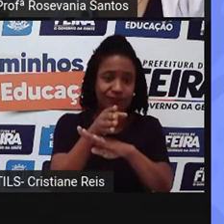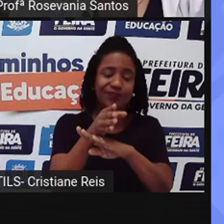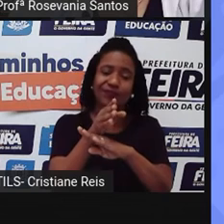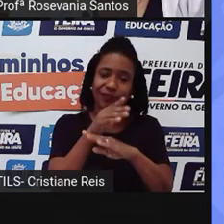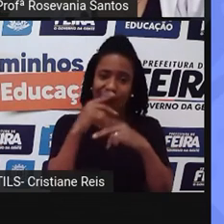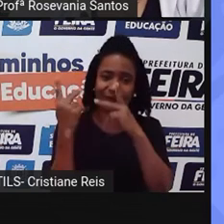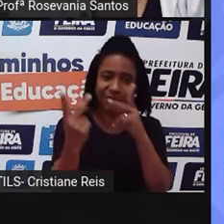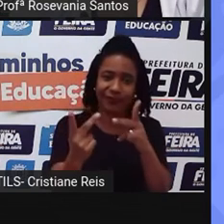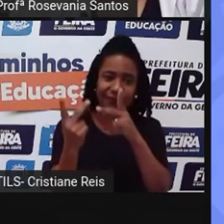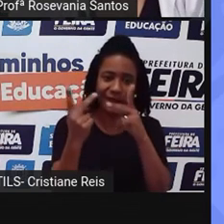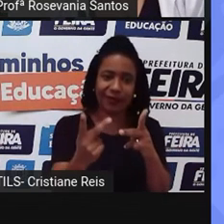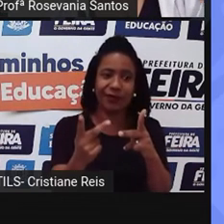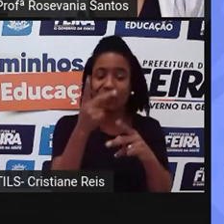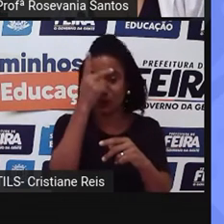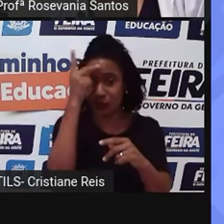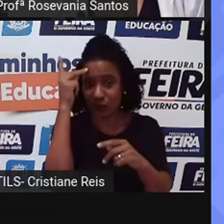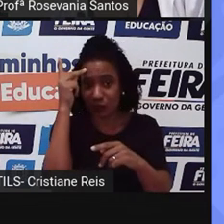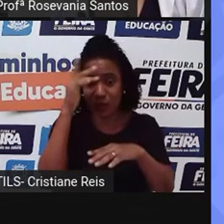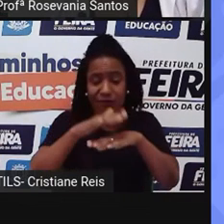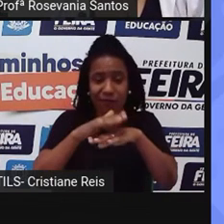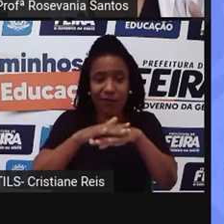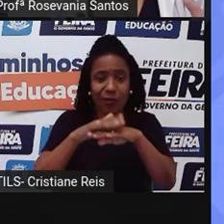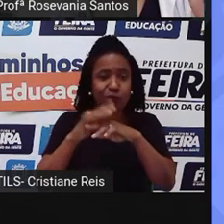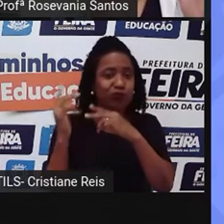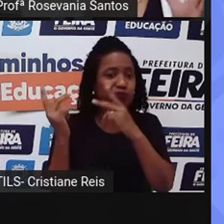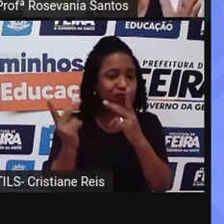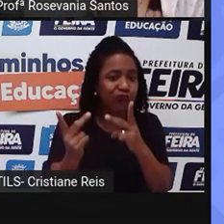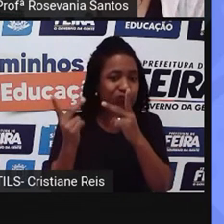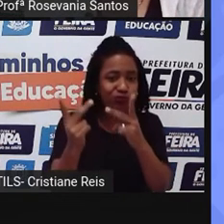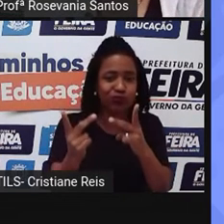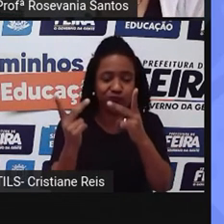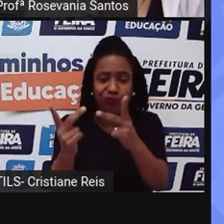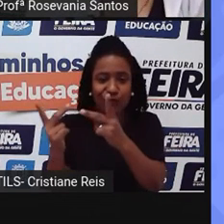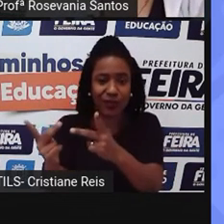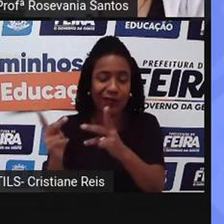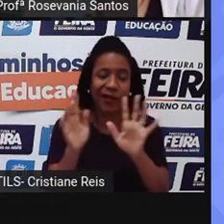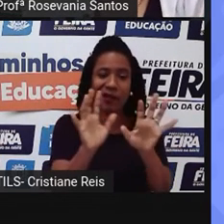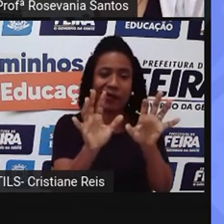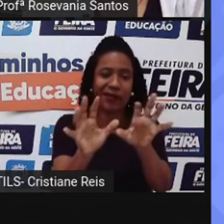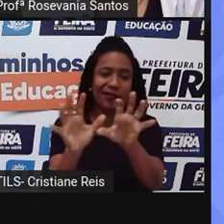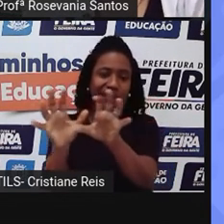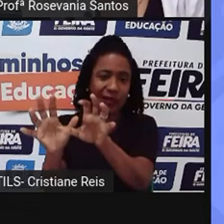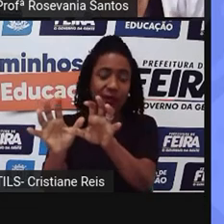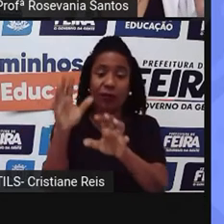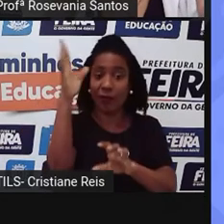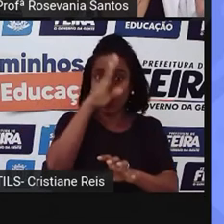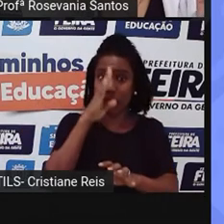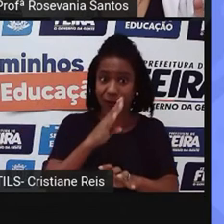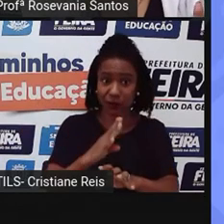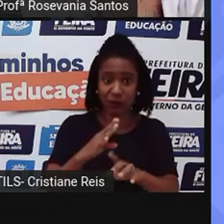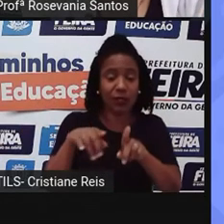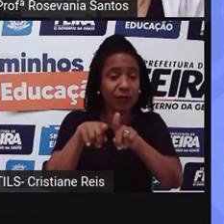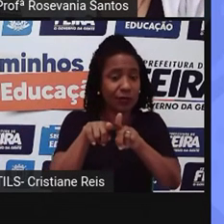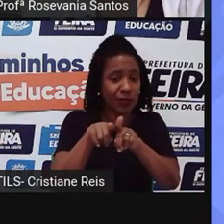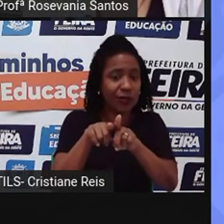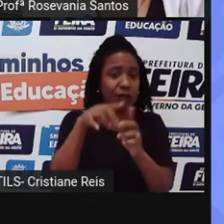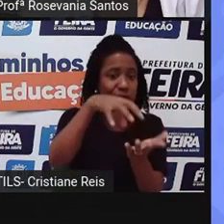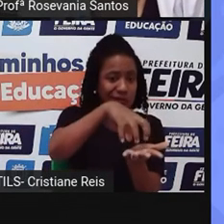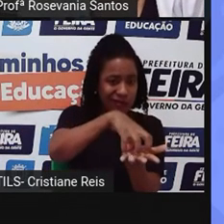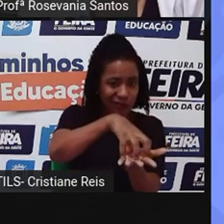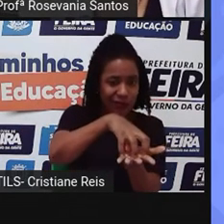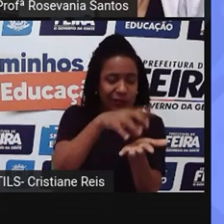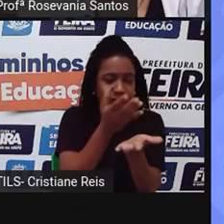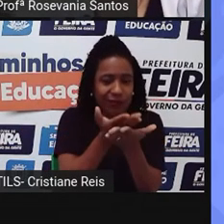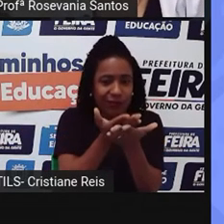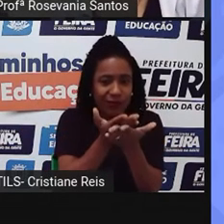com menor atuação do homem. E eles ficam lá, inclusive o Brasil também tem uma base científica lá, durante pouquíssimo tempo